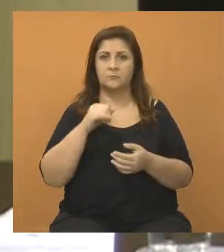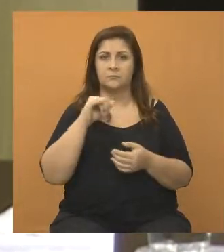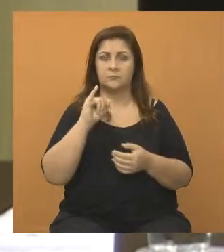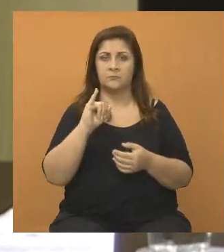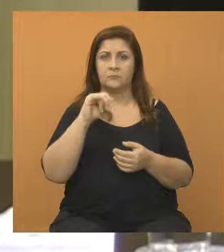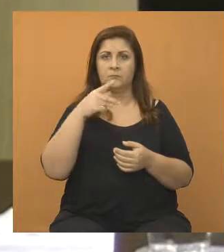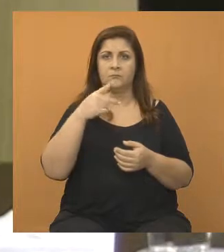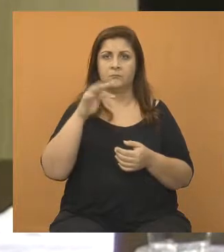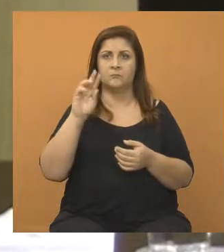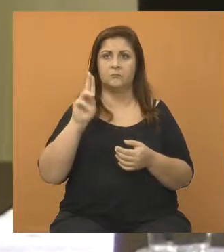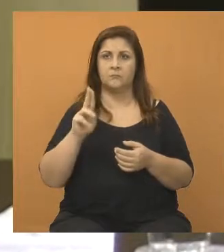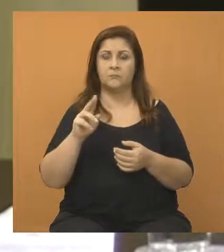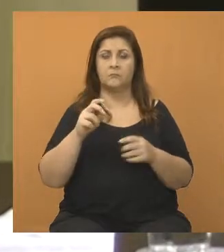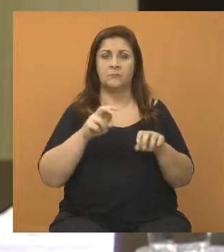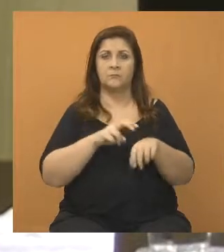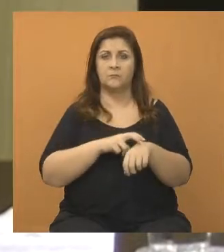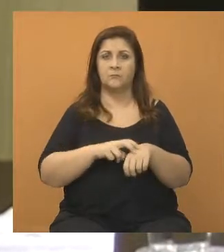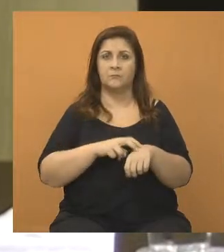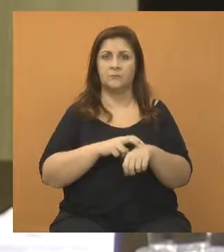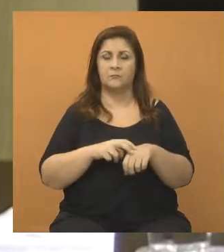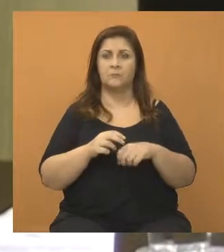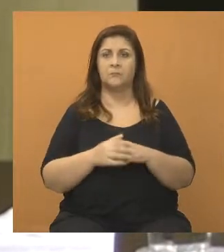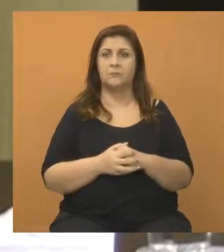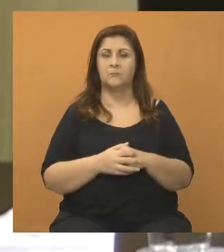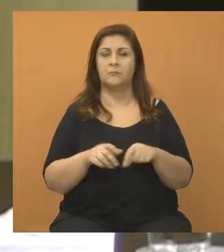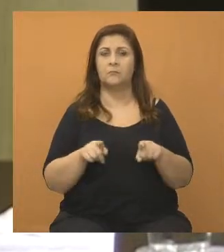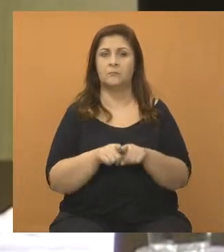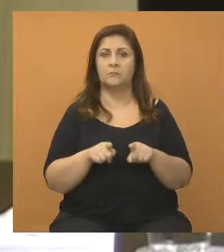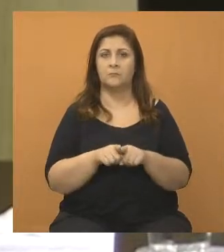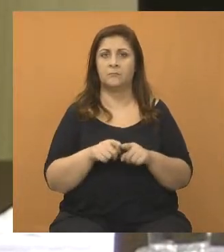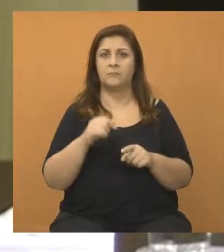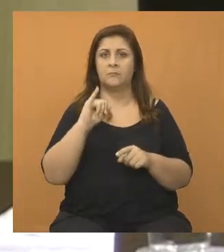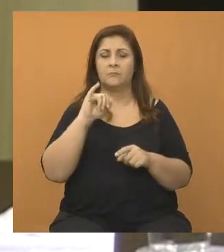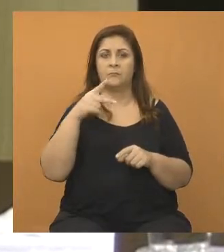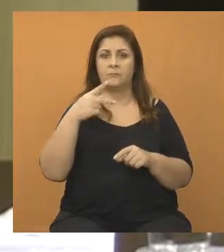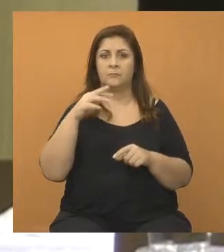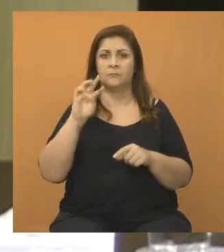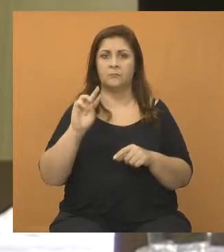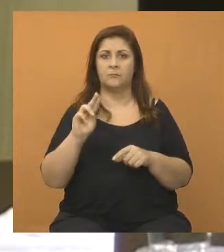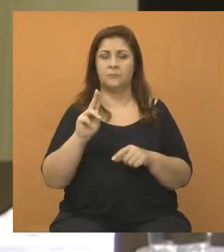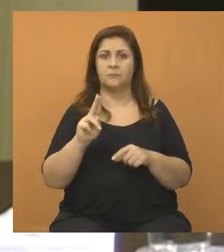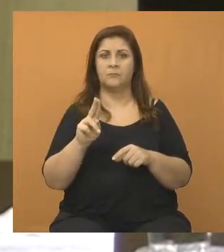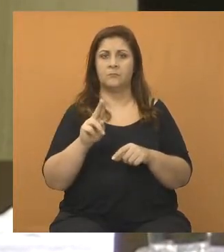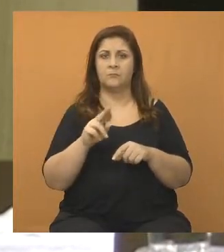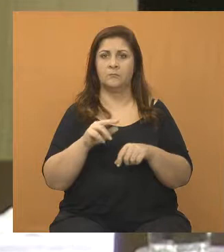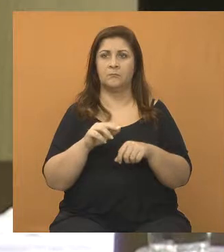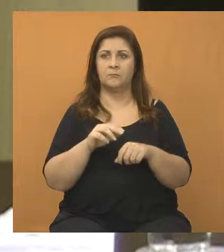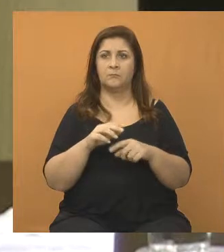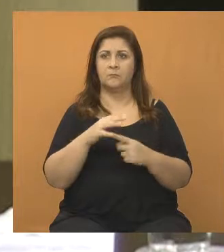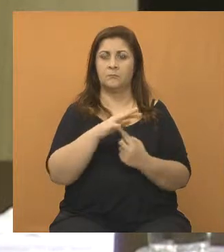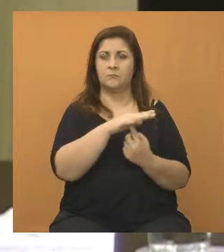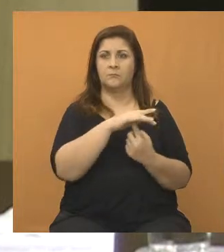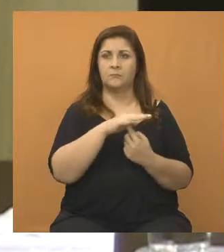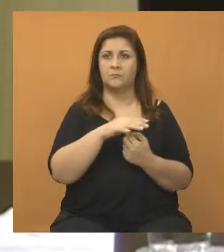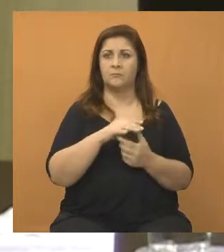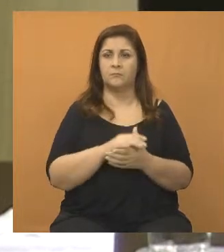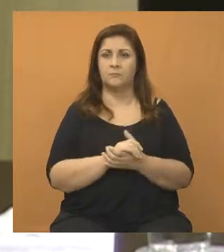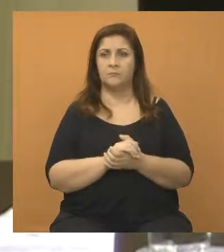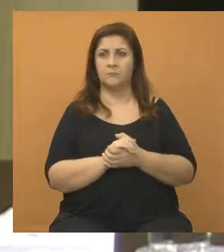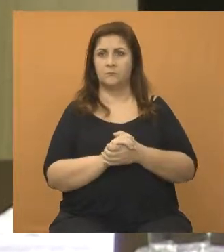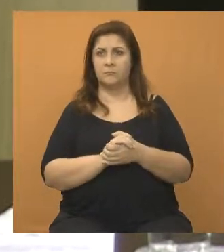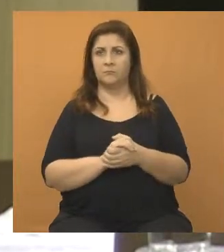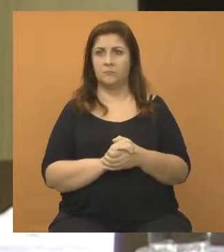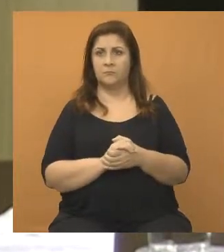verde, doutora Márcia, e do Abre de Madureira sobre os feirantes. Essa isenção não vai refletir em nada nessa